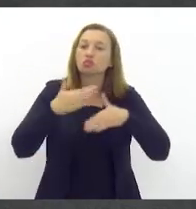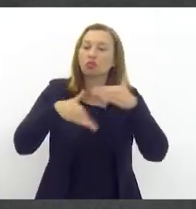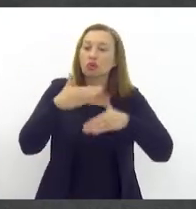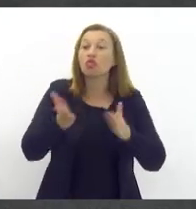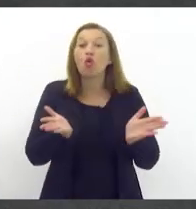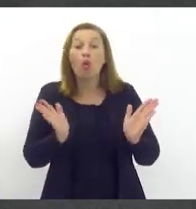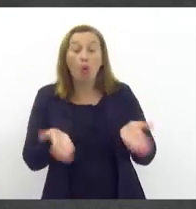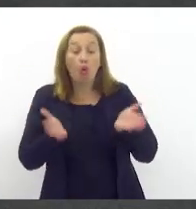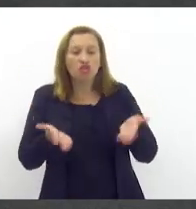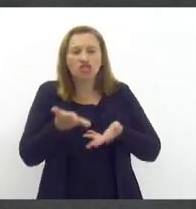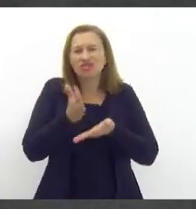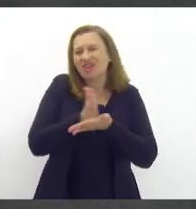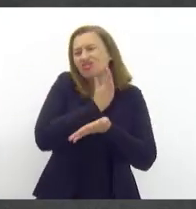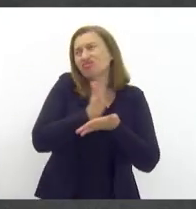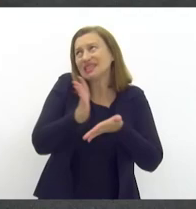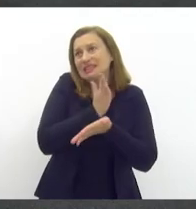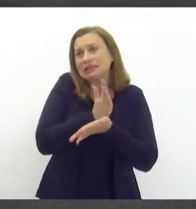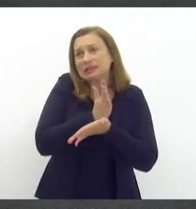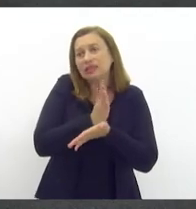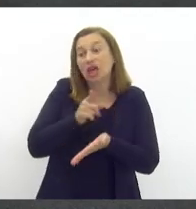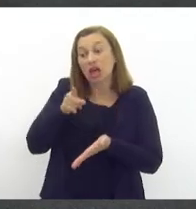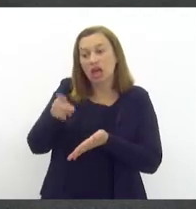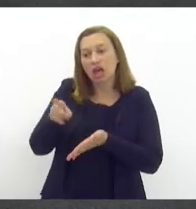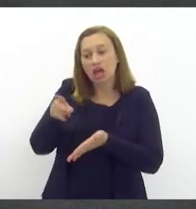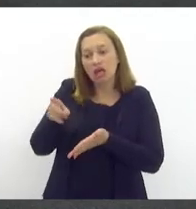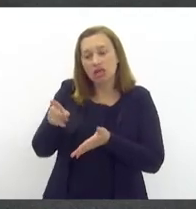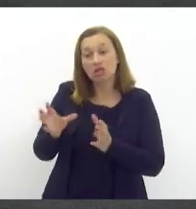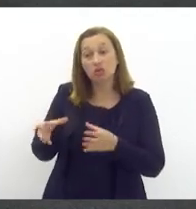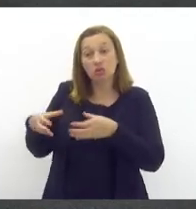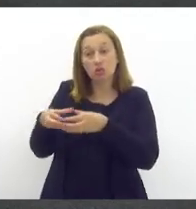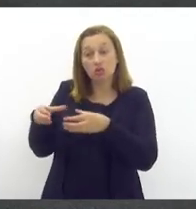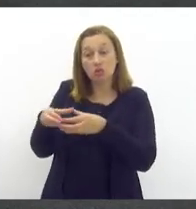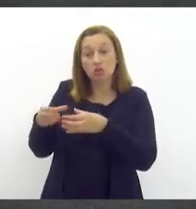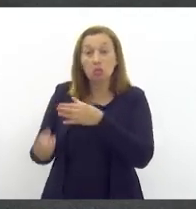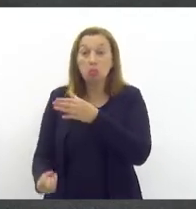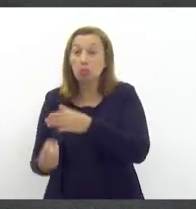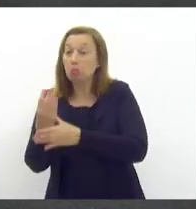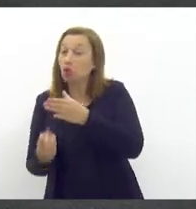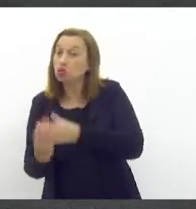Hoje, muitas vezes, esses marisqueiros produzem,